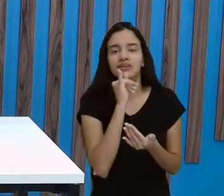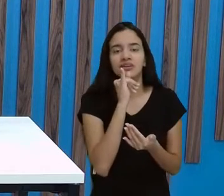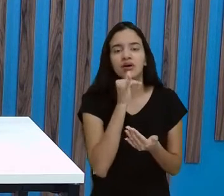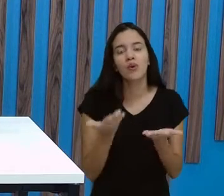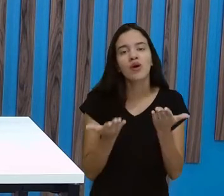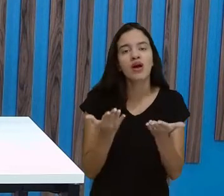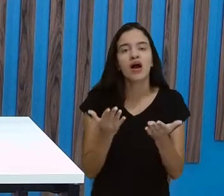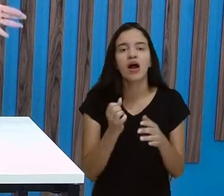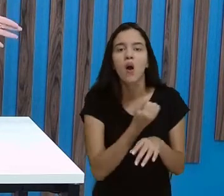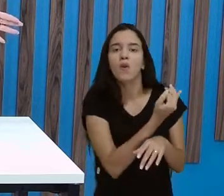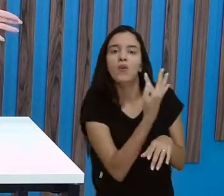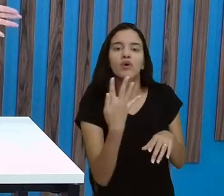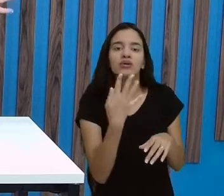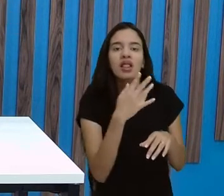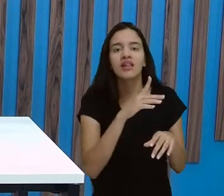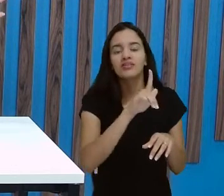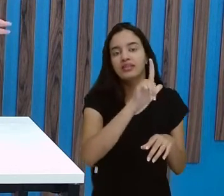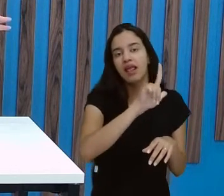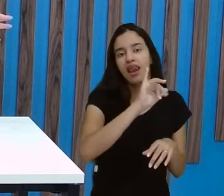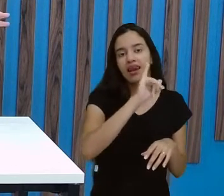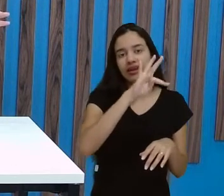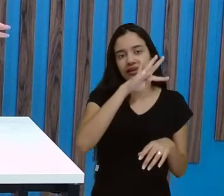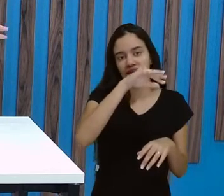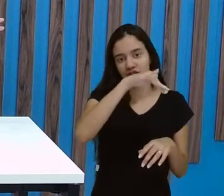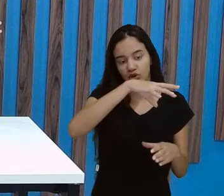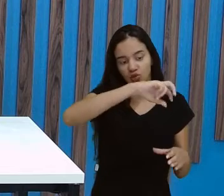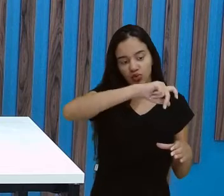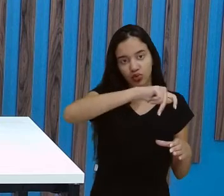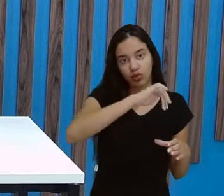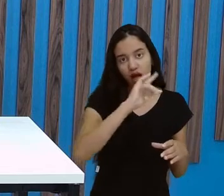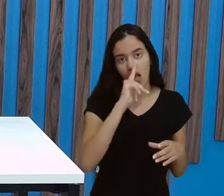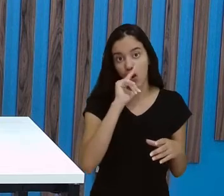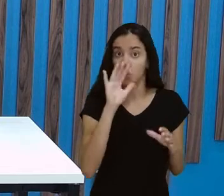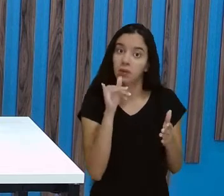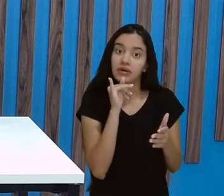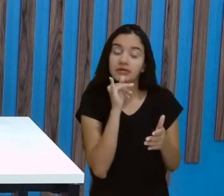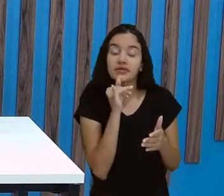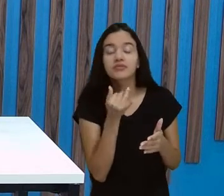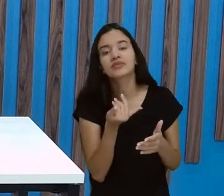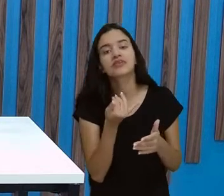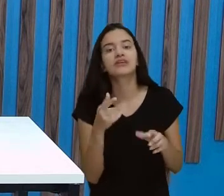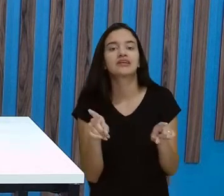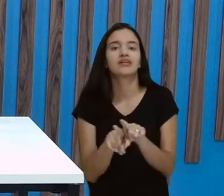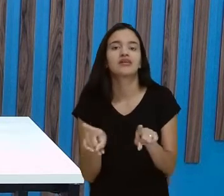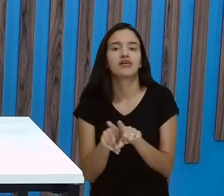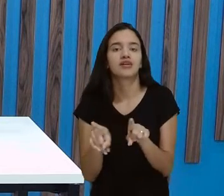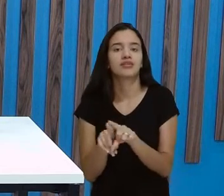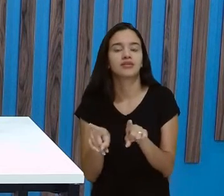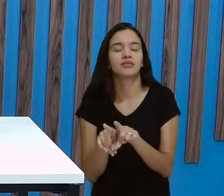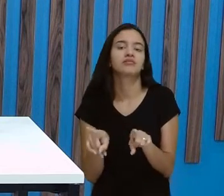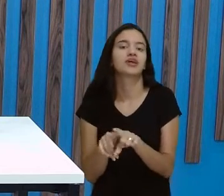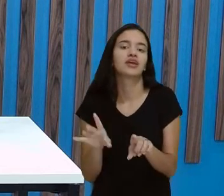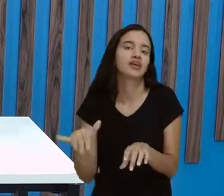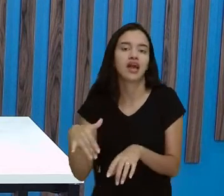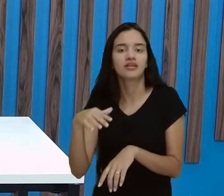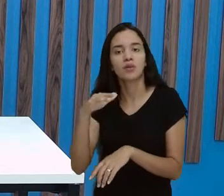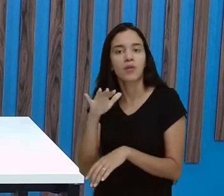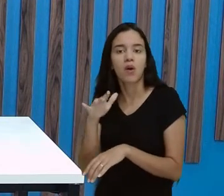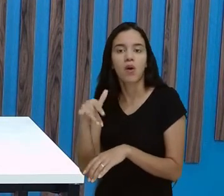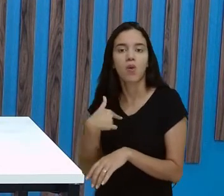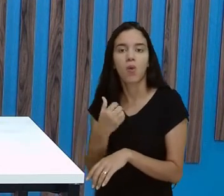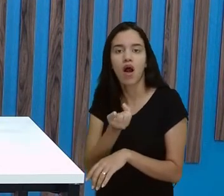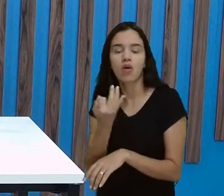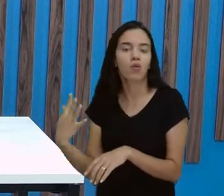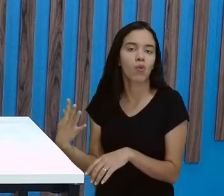a quantidade de litros de uma garrafa de água, por exemplo, com a quantidade de massa que